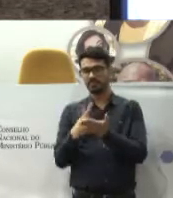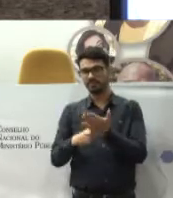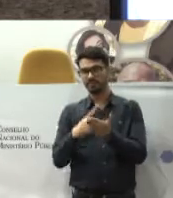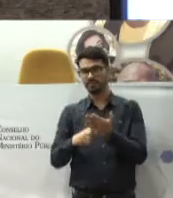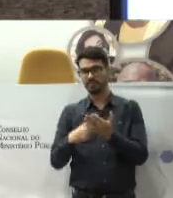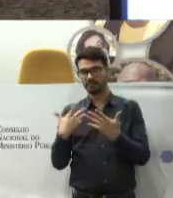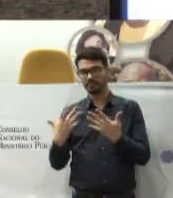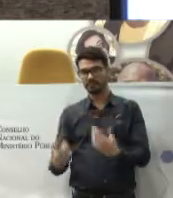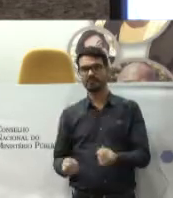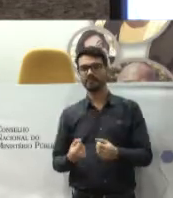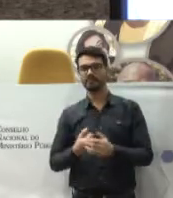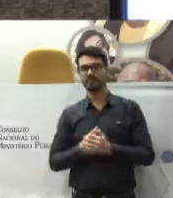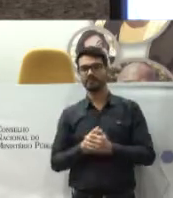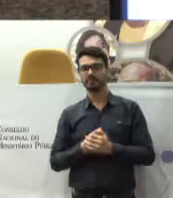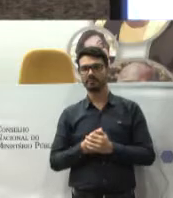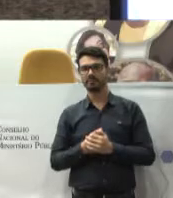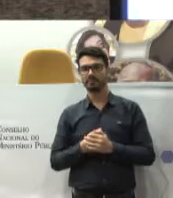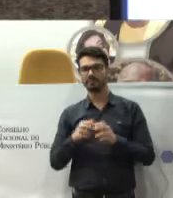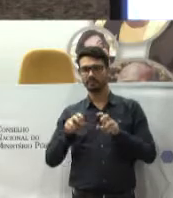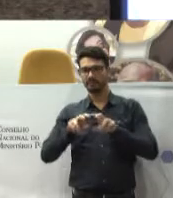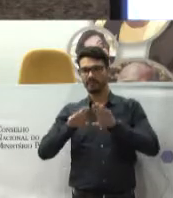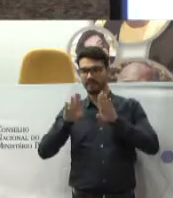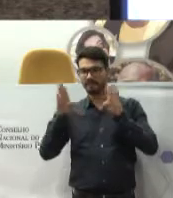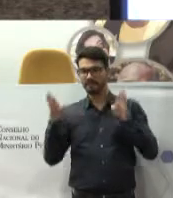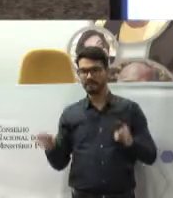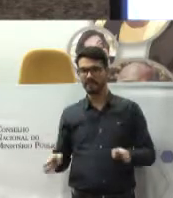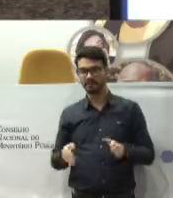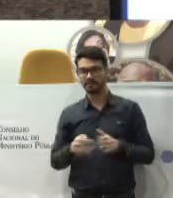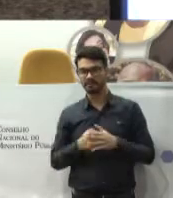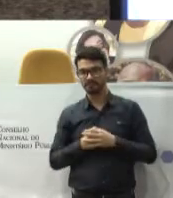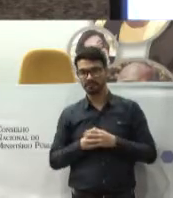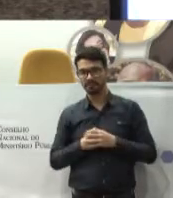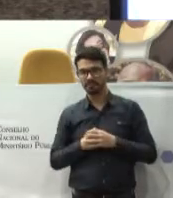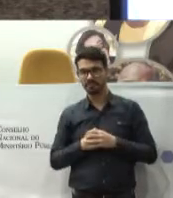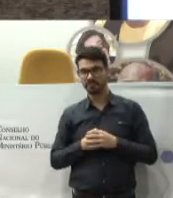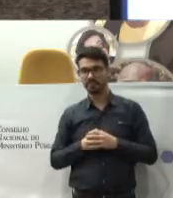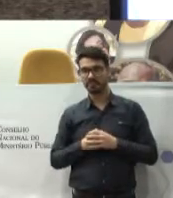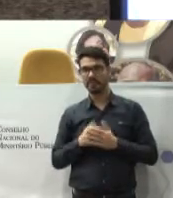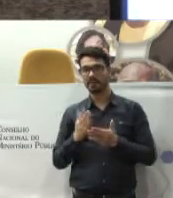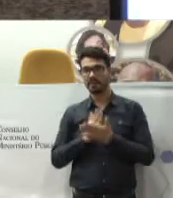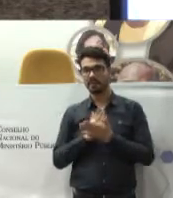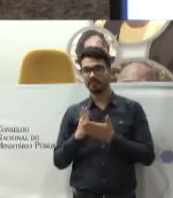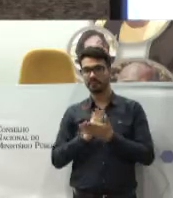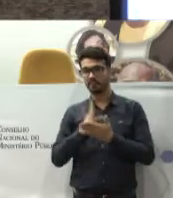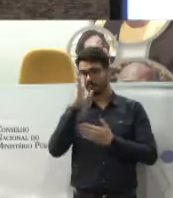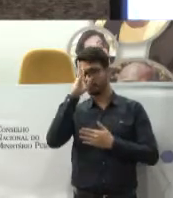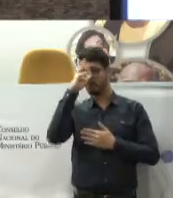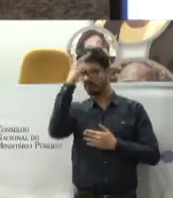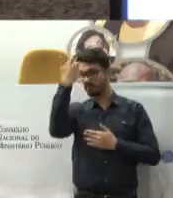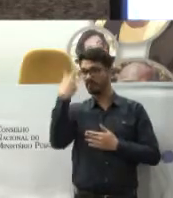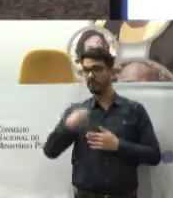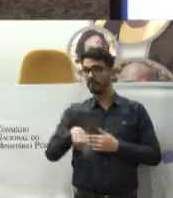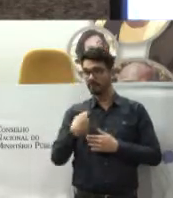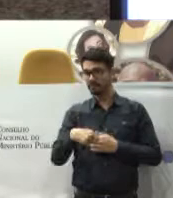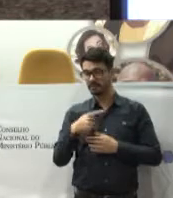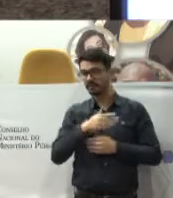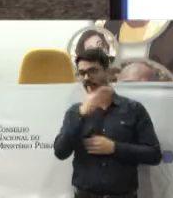nós assumimos quando estamos sentados ao redor de uma mesa. E ela não resulta na adequada solução do conflito. Então, nós precisamos